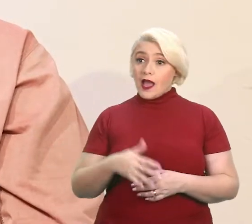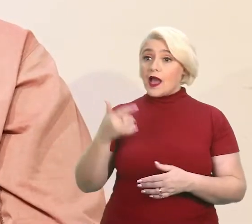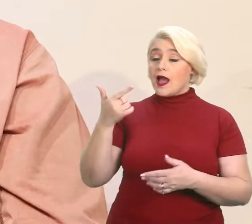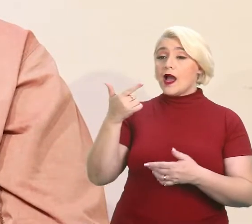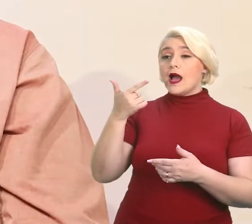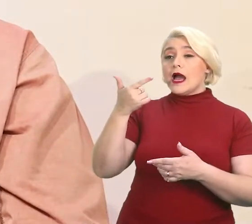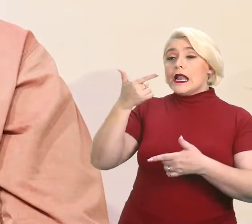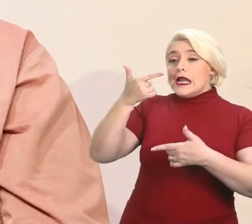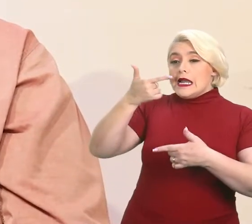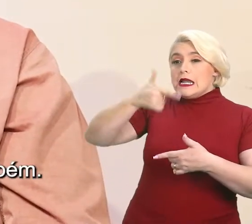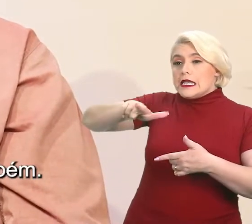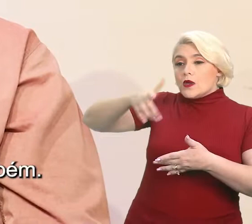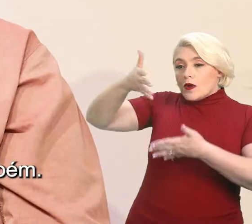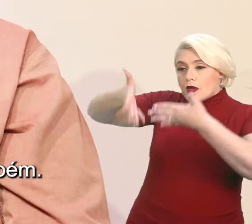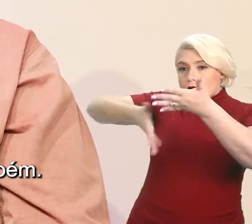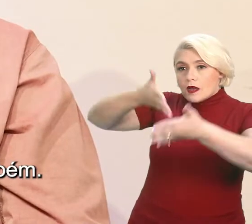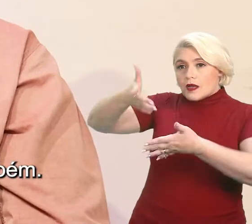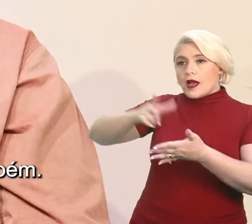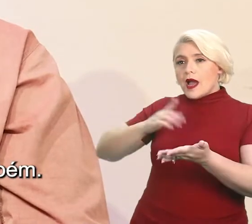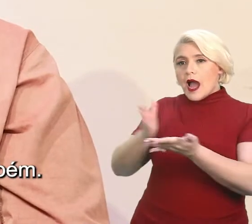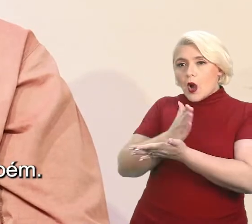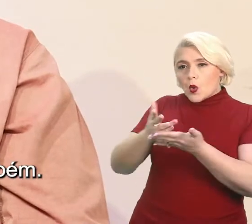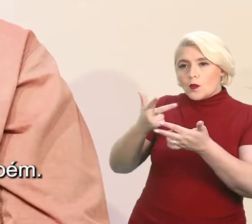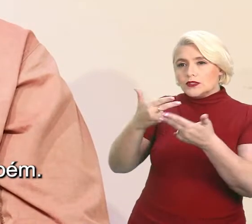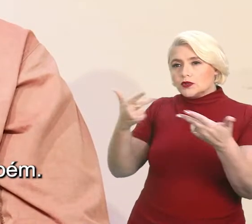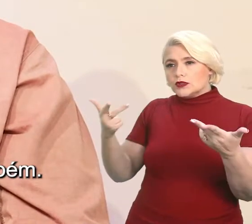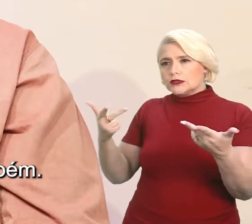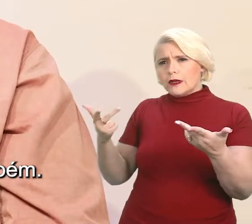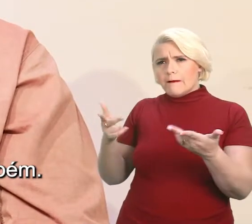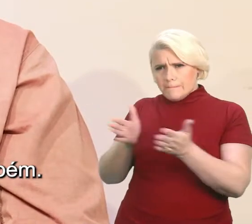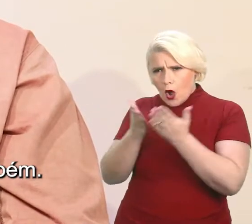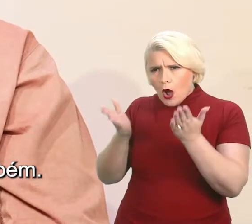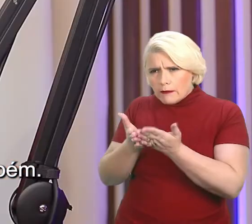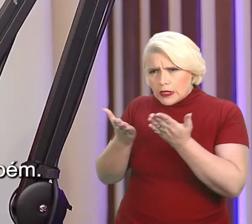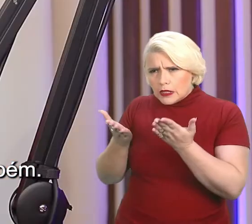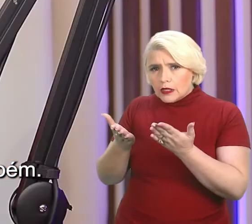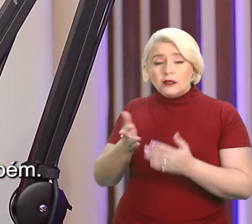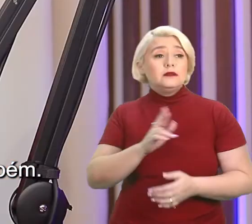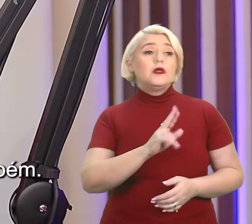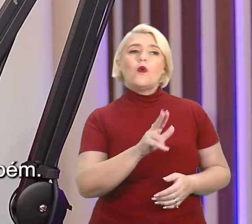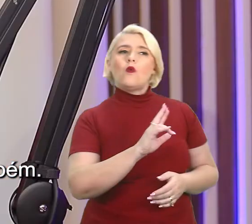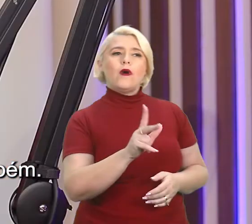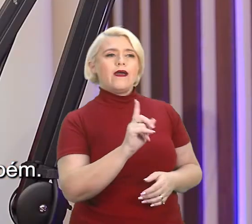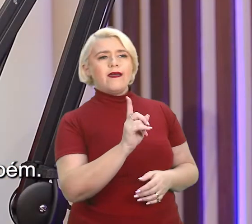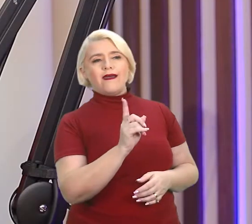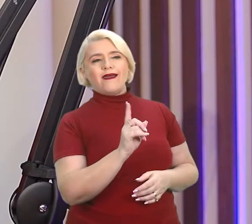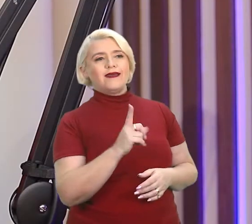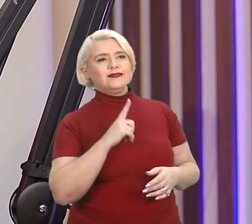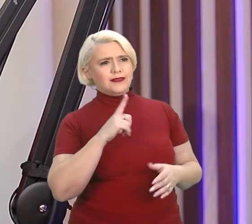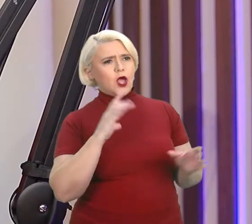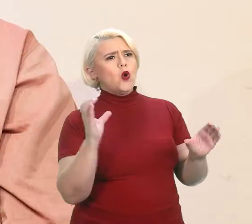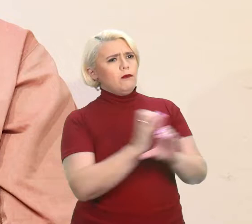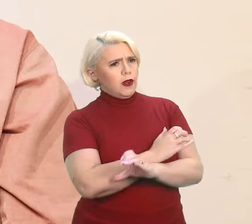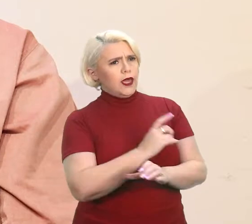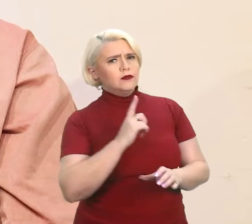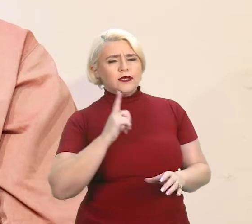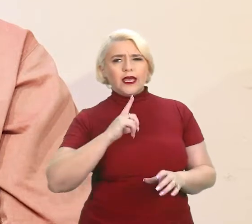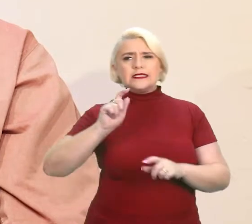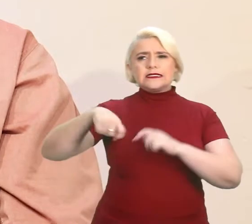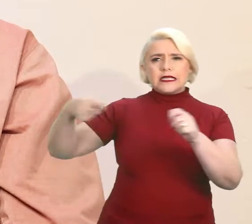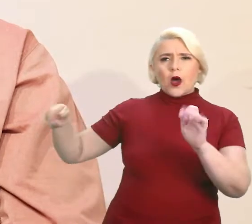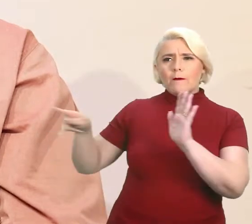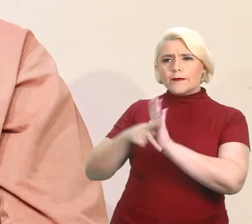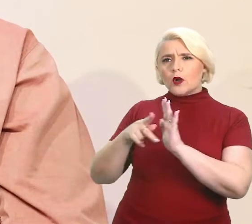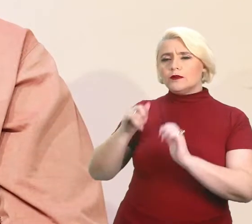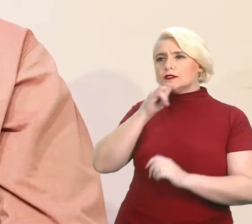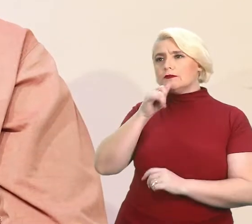assim, muito... Em alguns aspectos, pobre, né, também. Não é, Porque Antônio José. Porque não tem o sinal próprio,